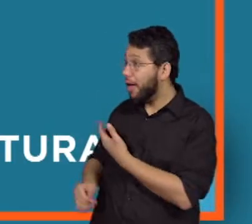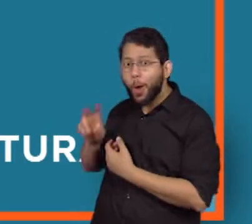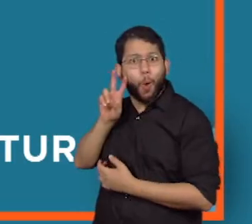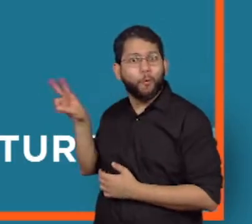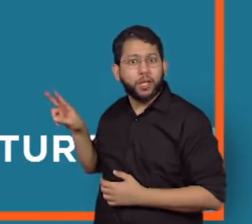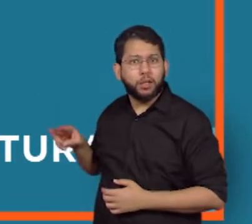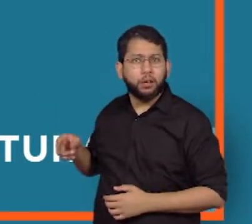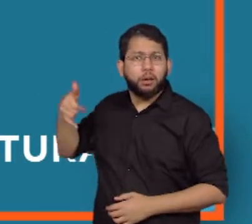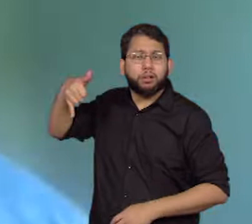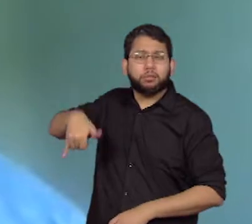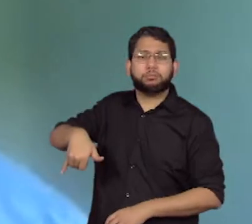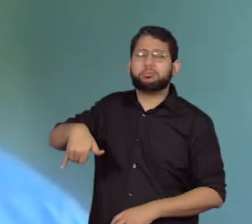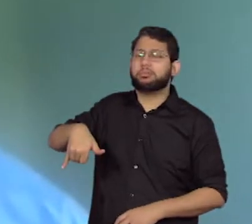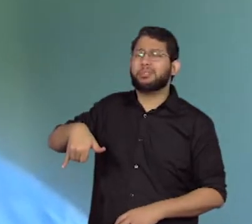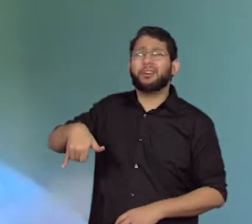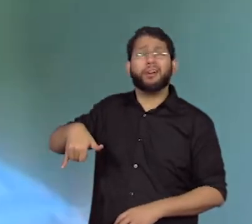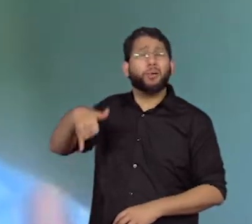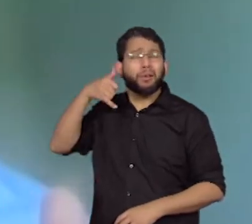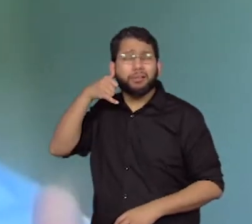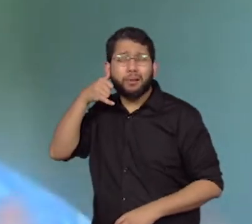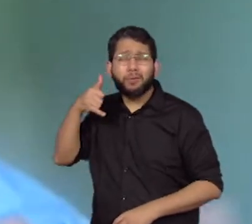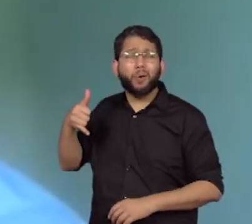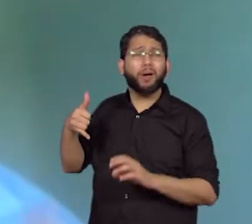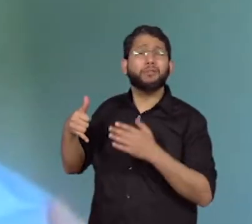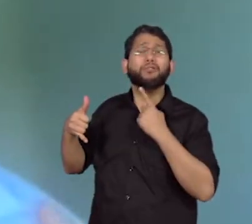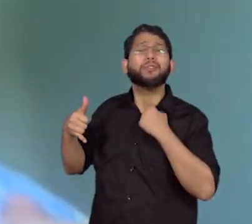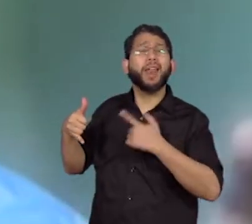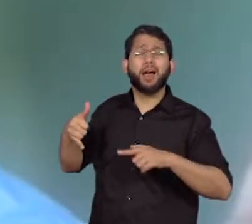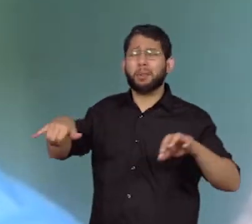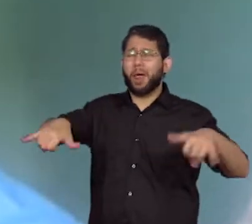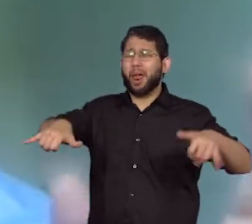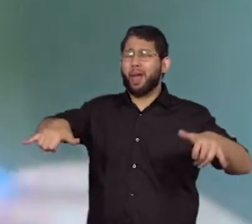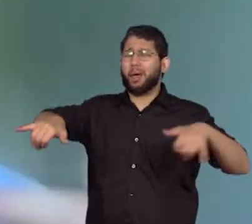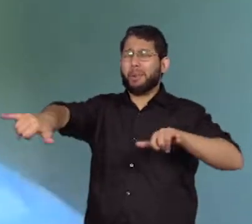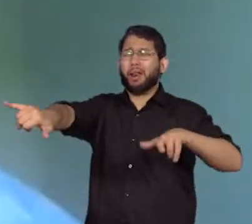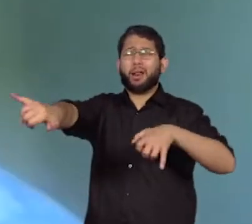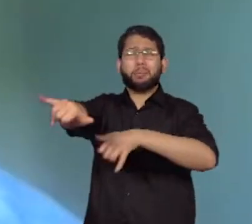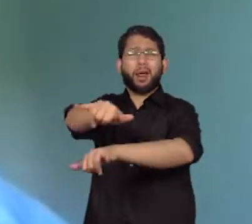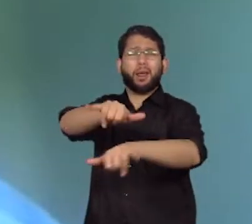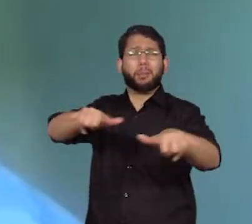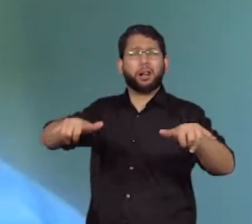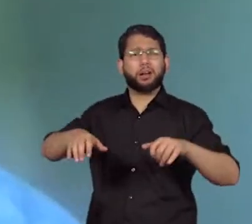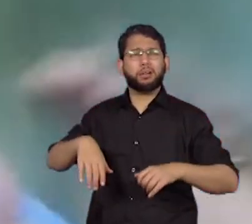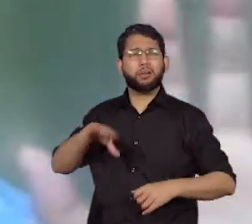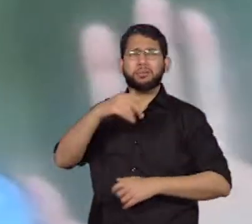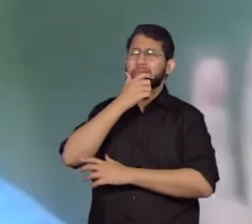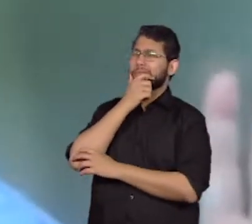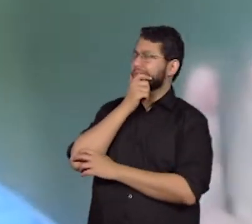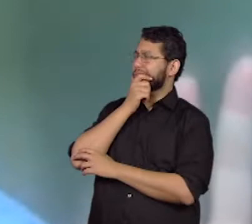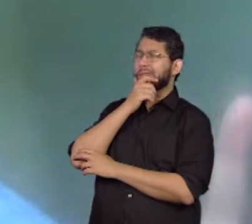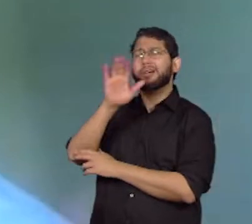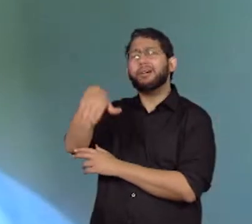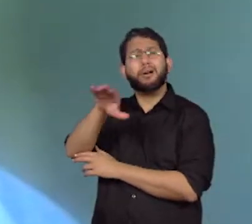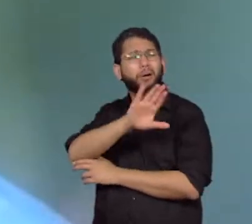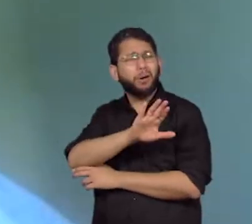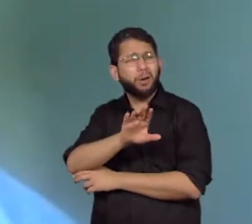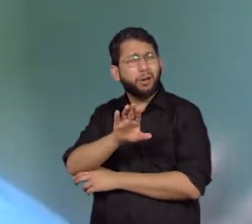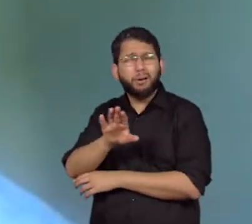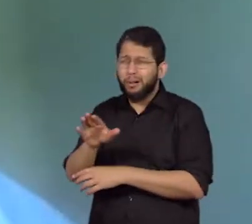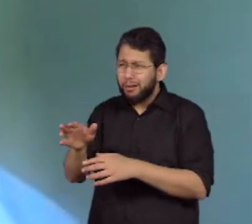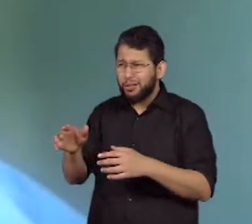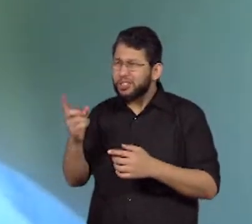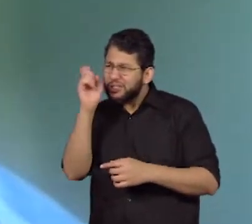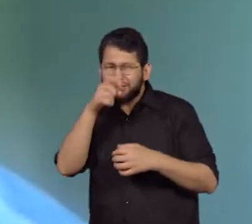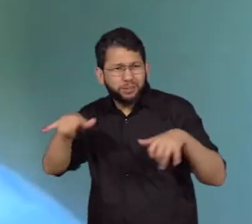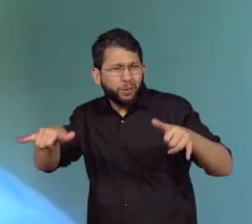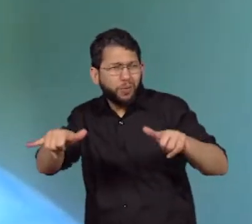apresentador João Ferreira, homem branco, calvo, de cabelos escuros. Falei assim, olha, eu posso vir aqui ajudar vocês a atender o telefone. Não,